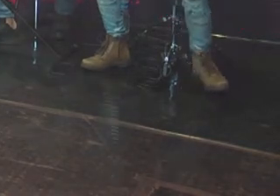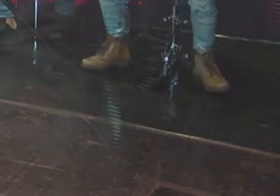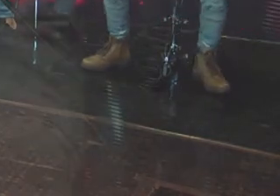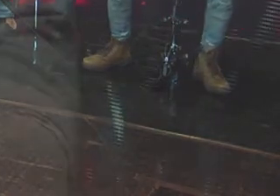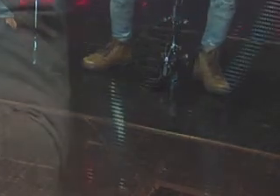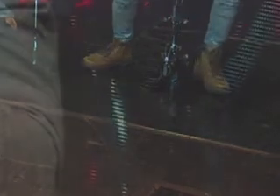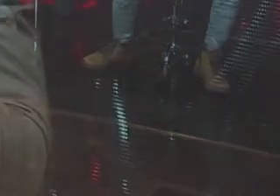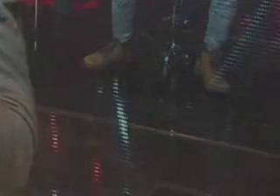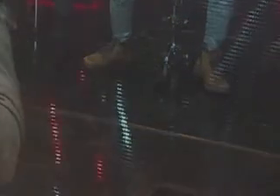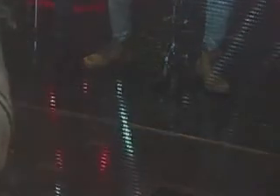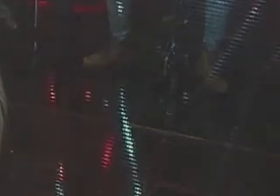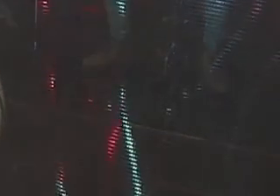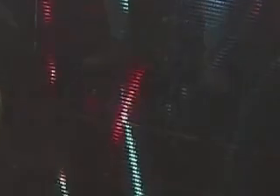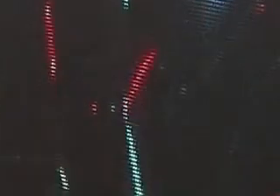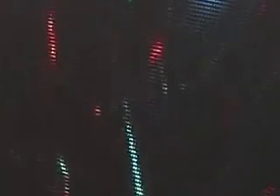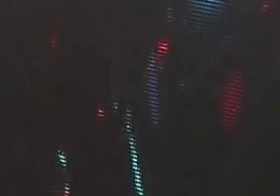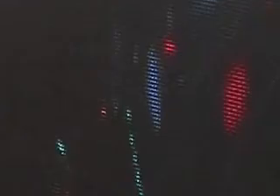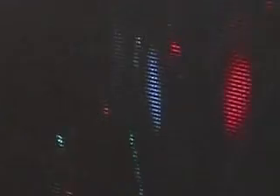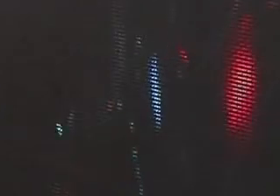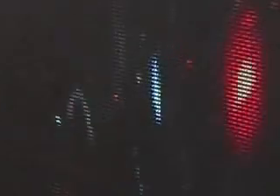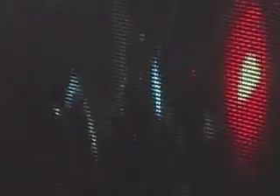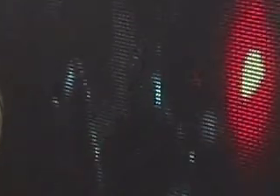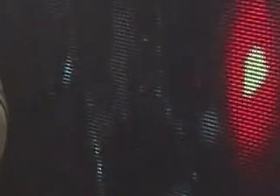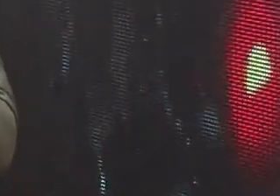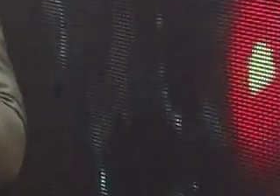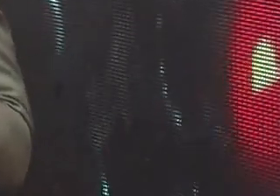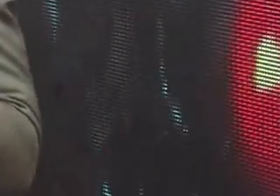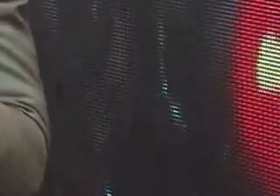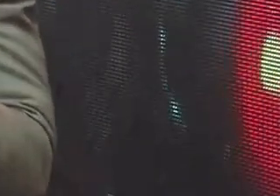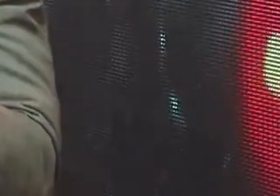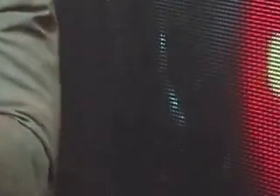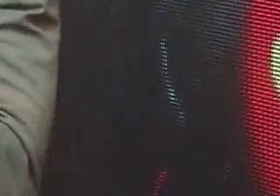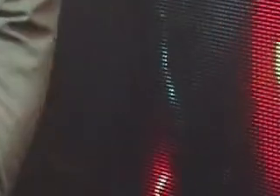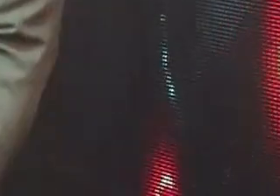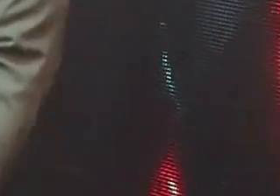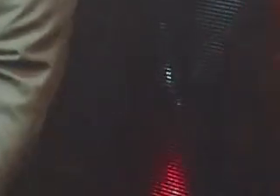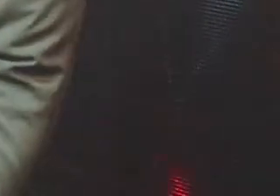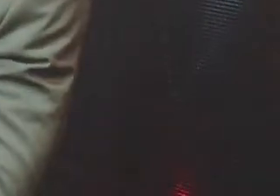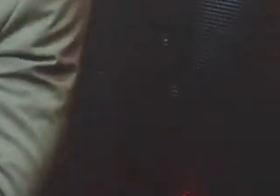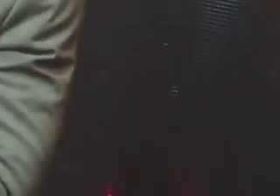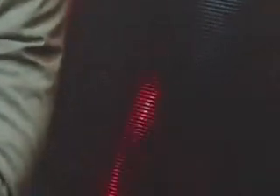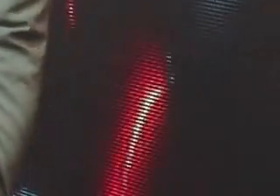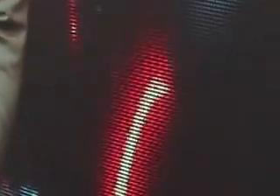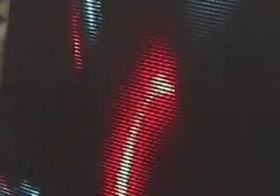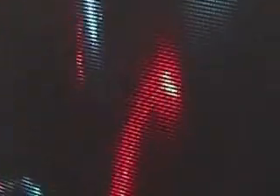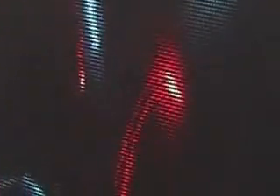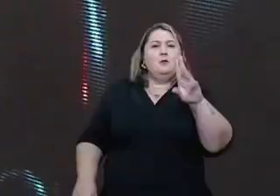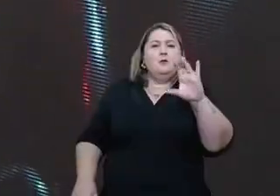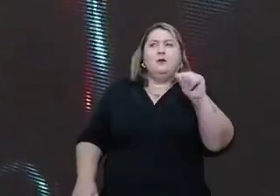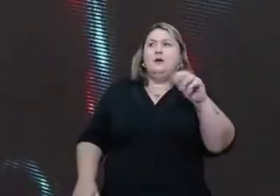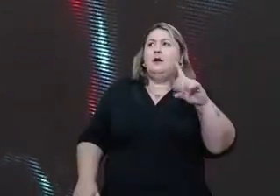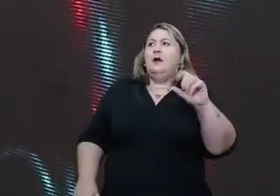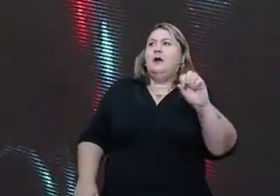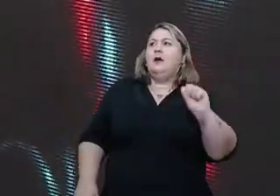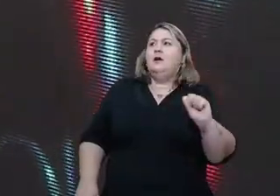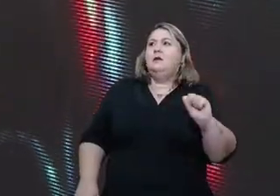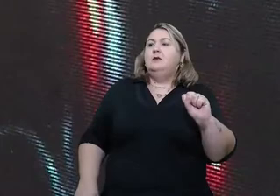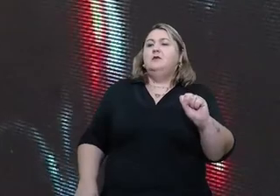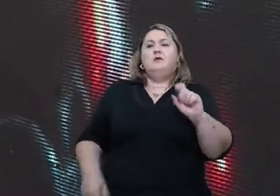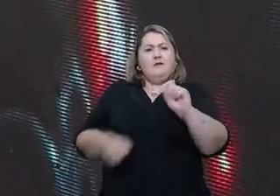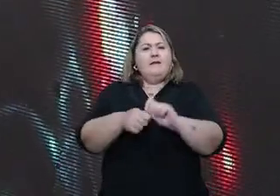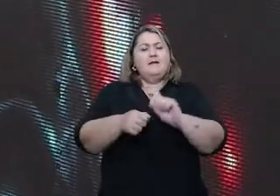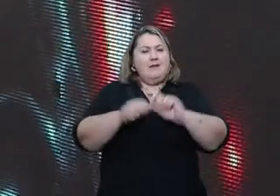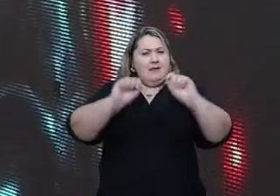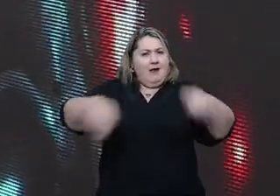Quem sabe faz ao vivo. Estão pedindo aqui, mas muito maus bocados. Estão pedindo aqui, dá a pra galera. Fazer. Vamos fazer, dá pra vamos fazer?